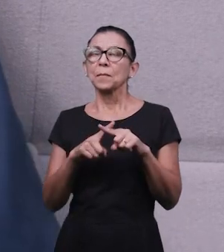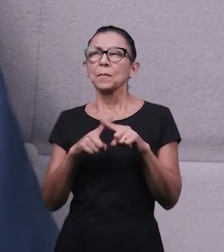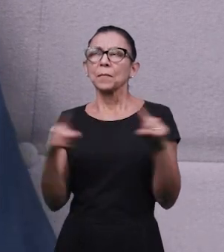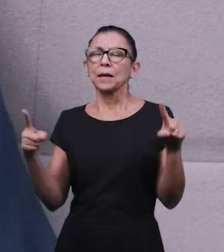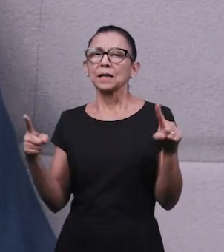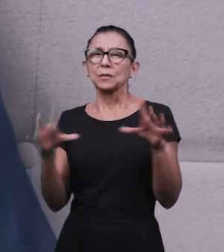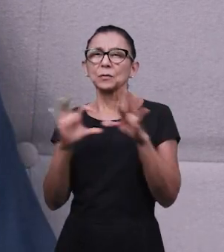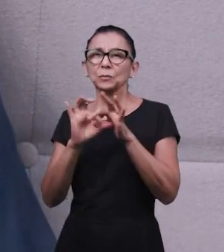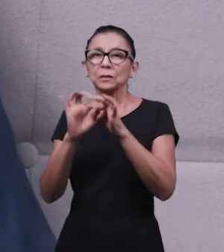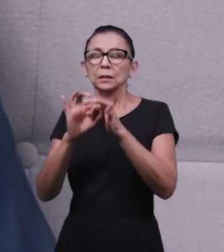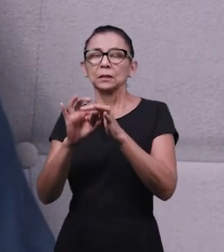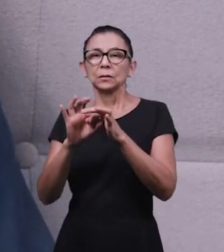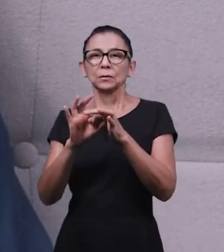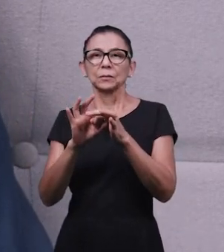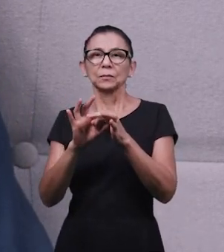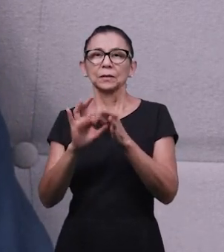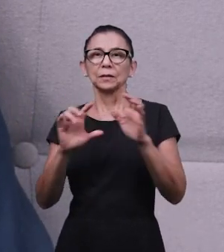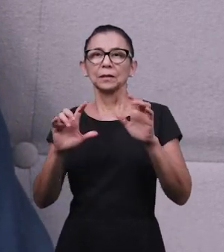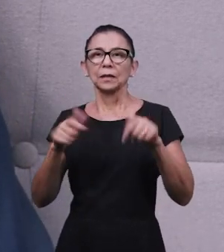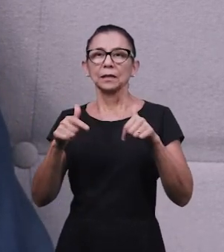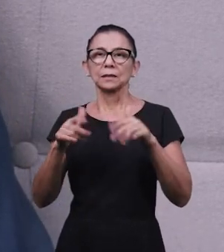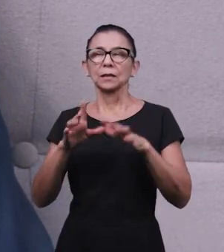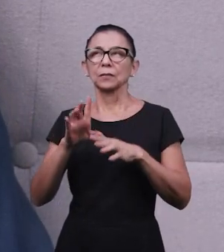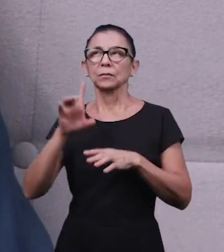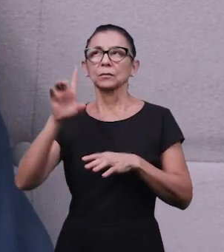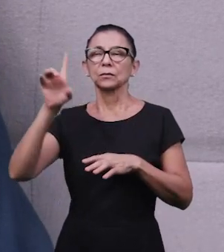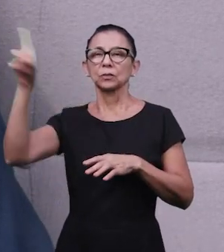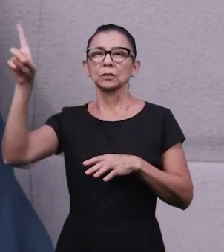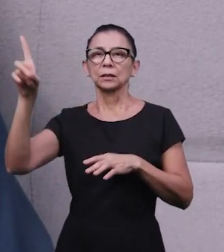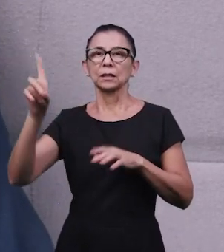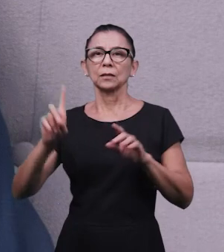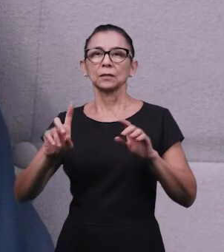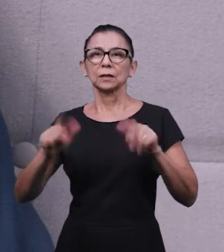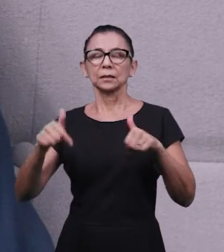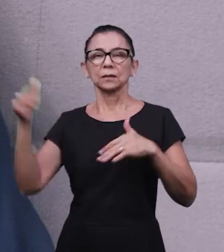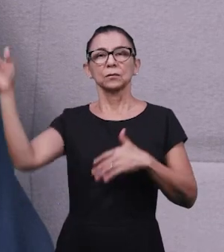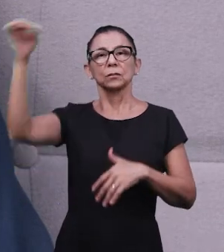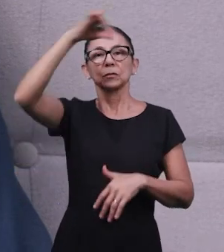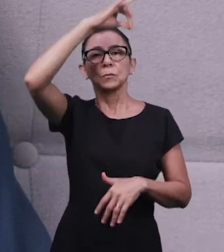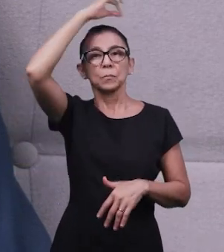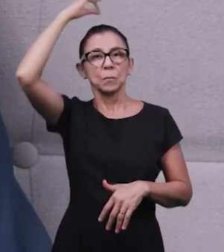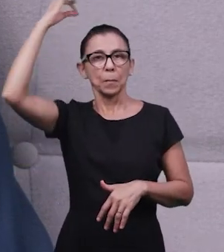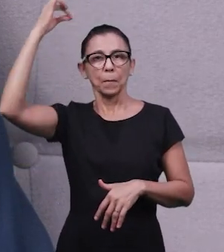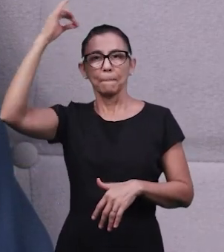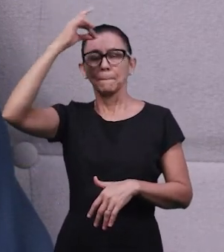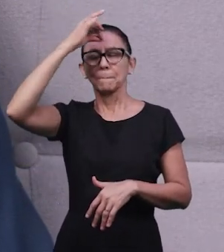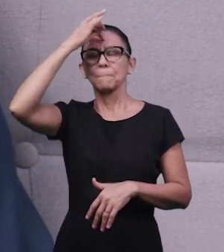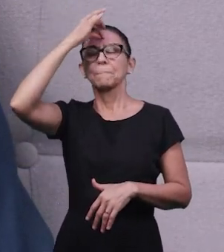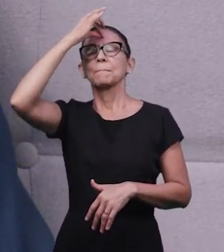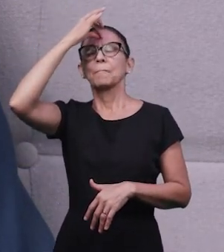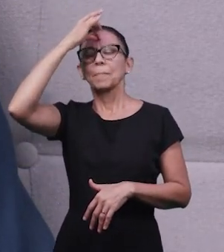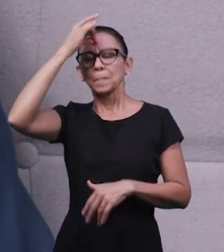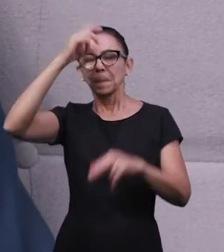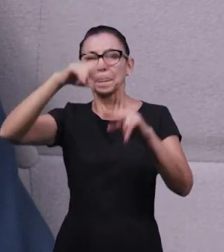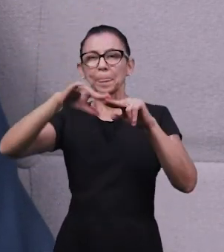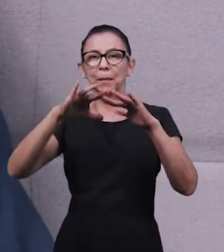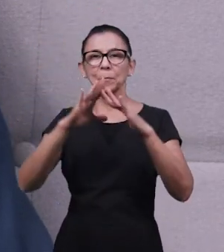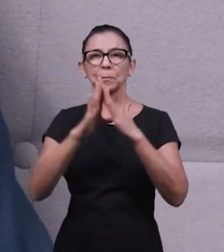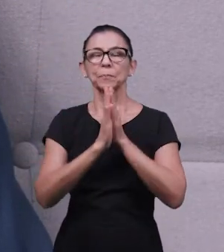é a salvação em Jesus. Por esta razão, devemos estar cada dia